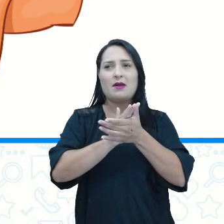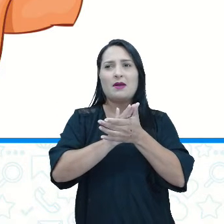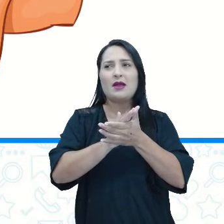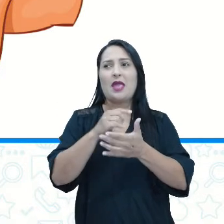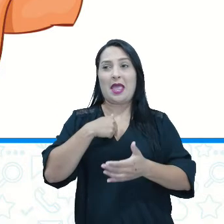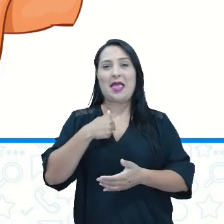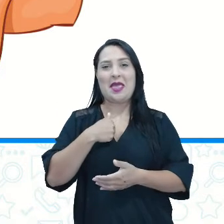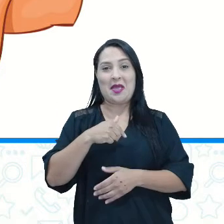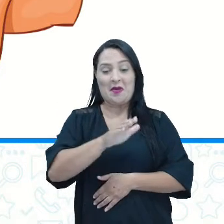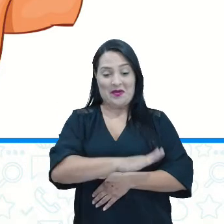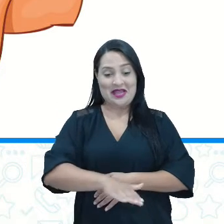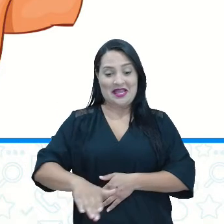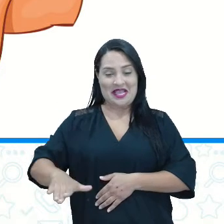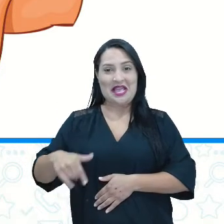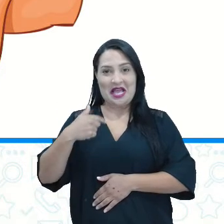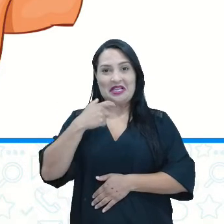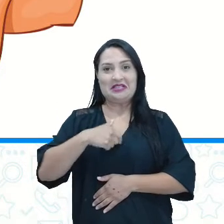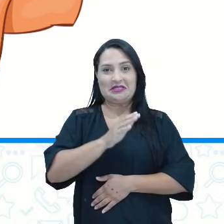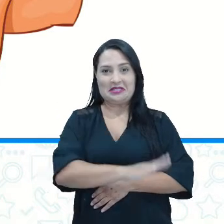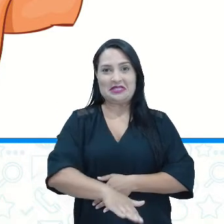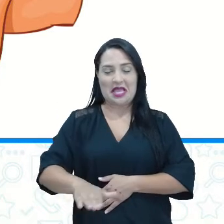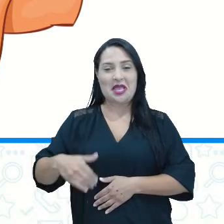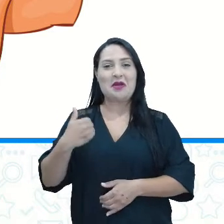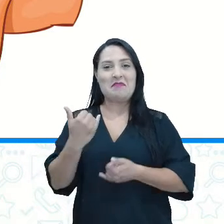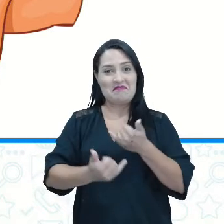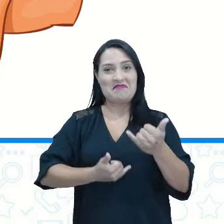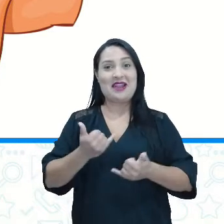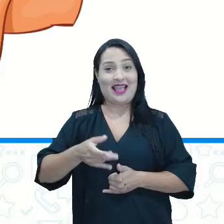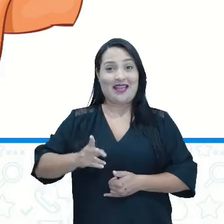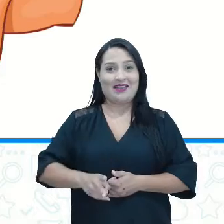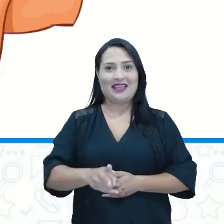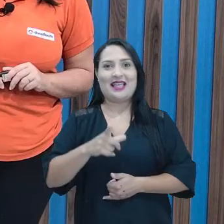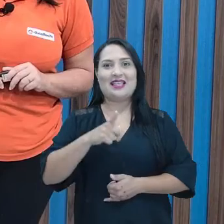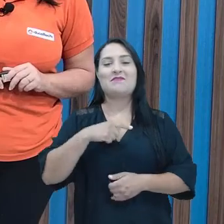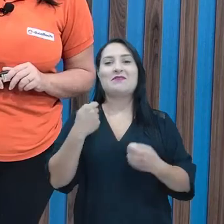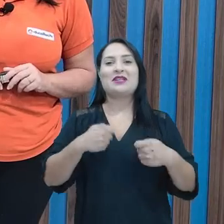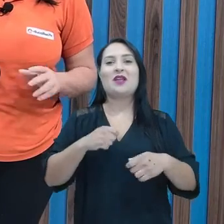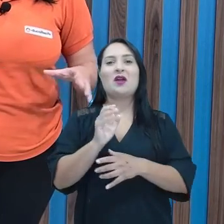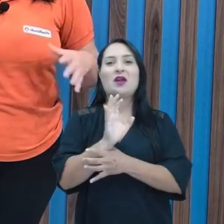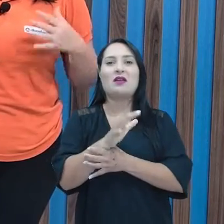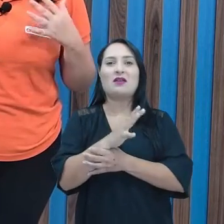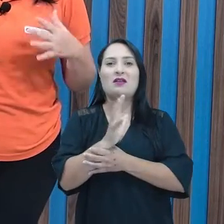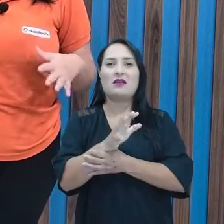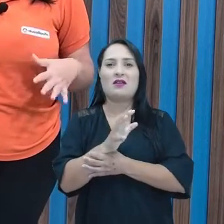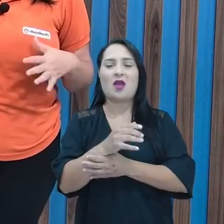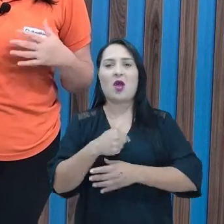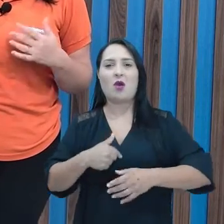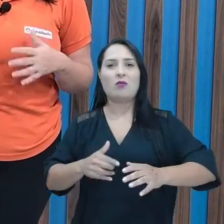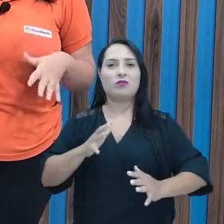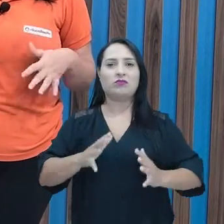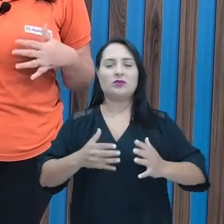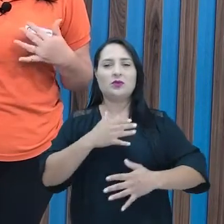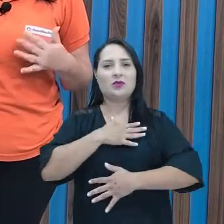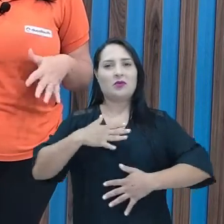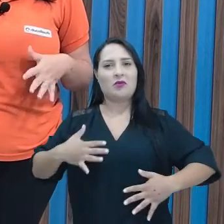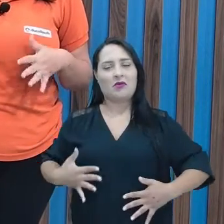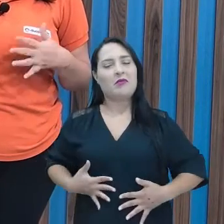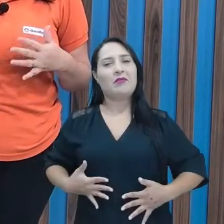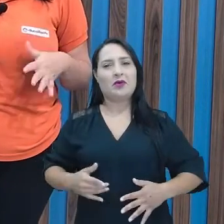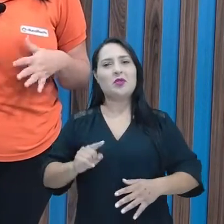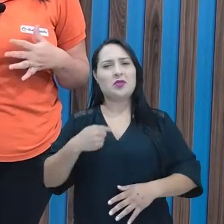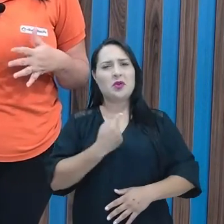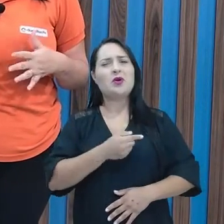daí eu brincava muito quando era criança. Precisa aí de uma coordenação motora, o seu corpo. Aqui já trabalhamos em uma